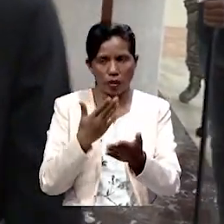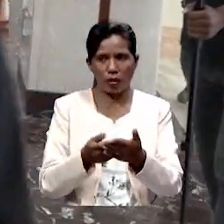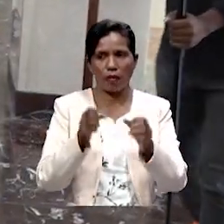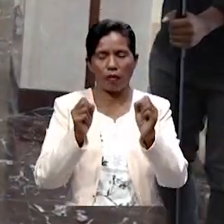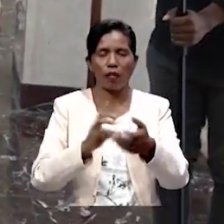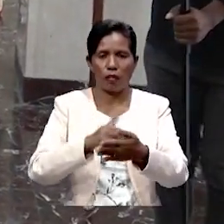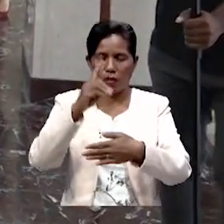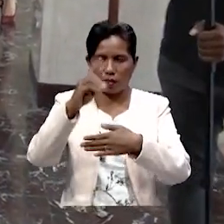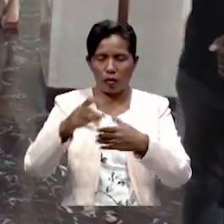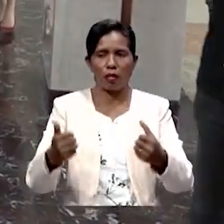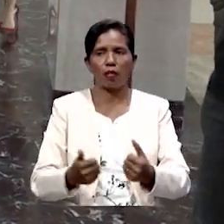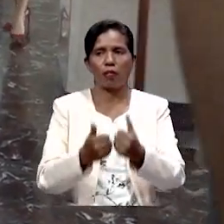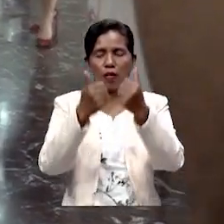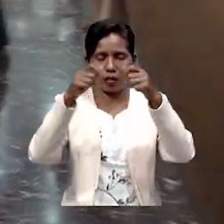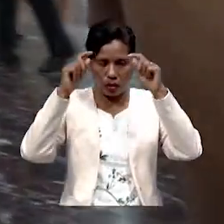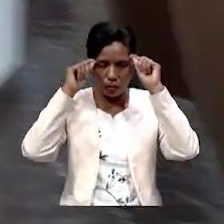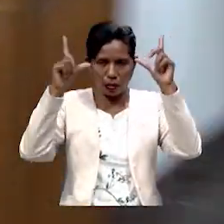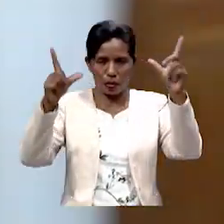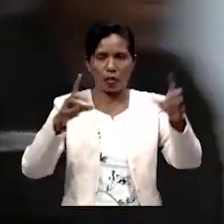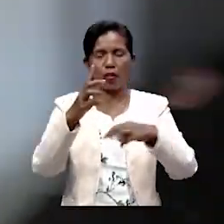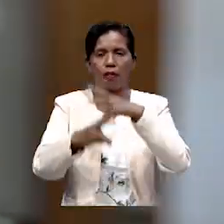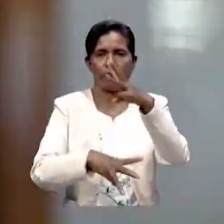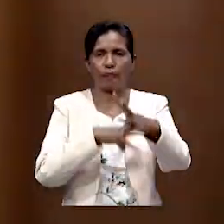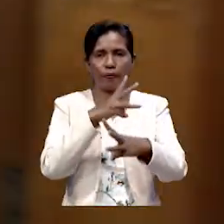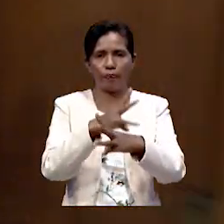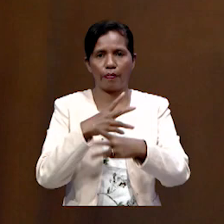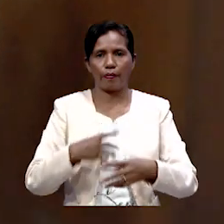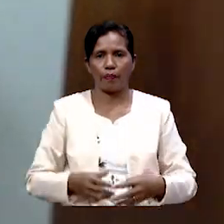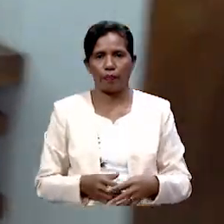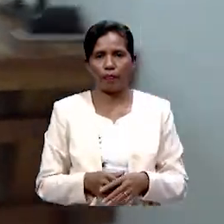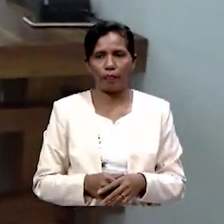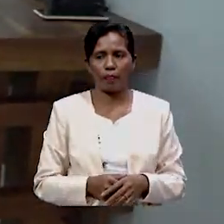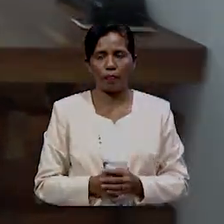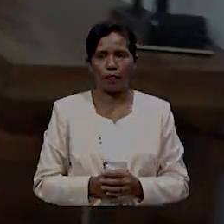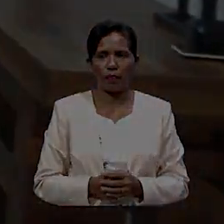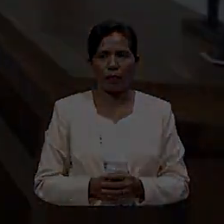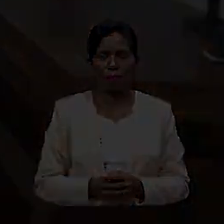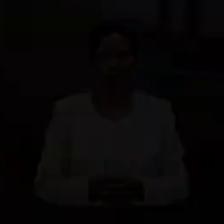desenvolve desportiva Timor-Leste ba mundo. Bem-vinda Simenes, GMN.